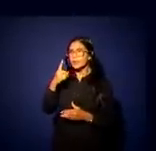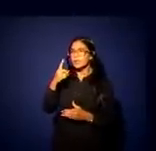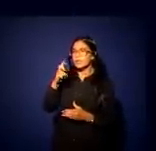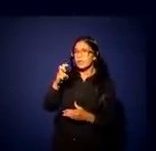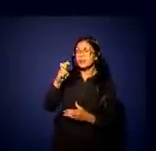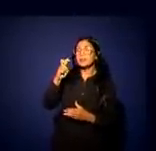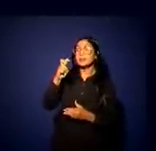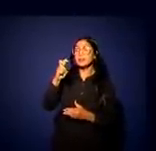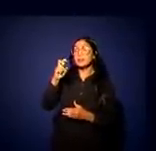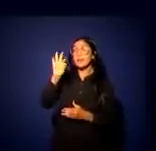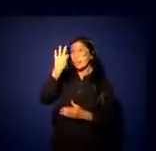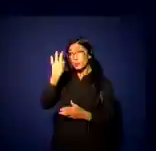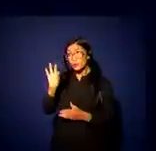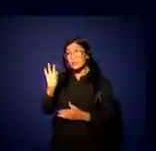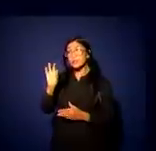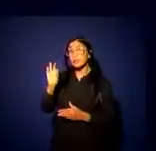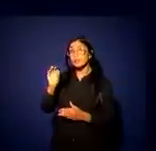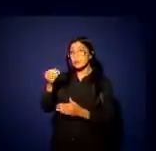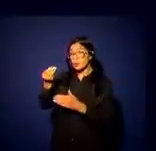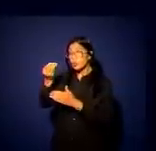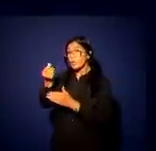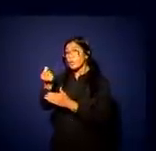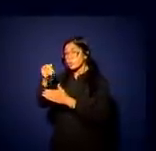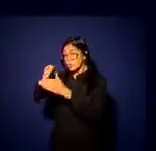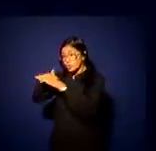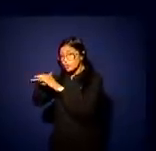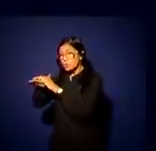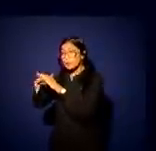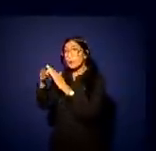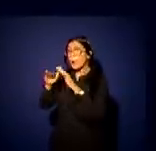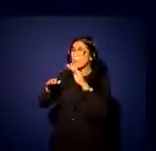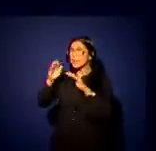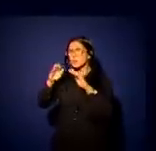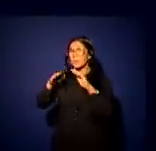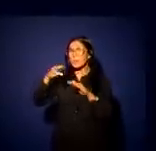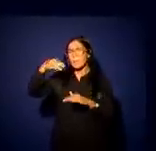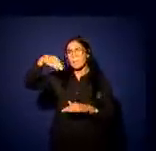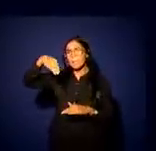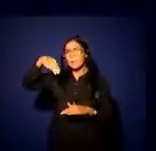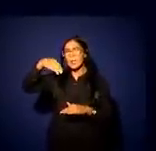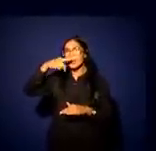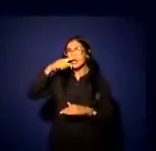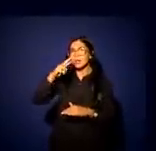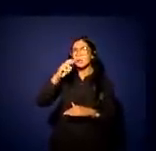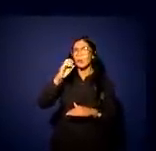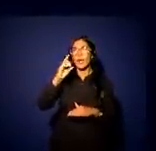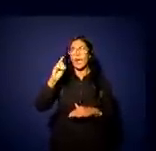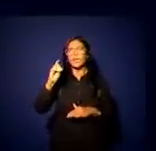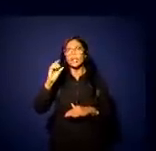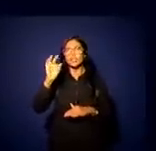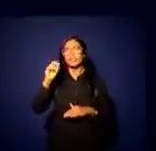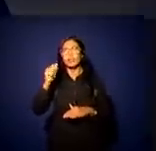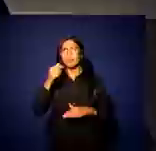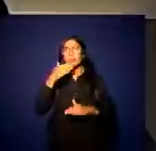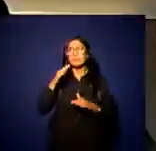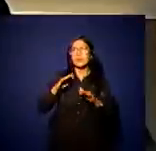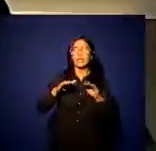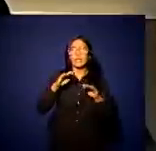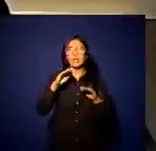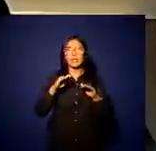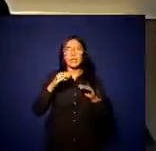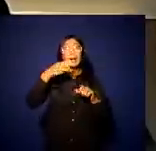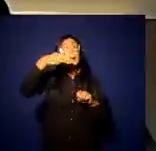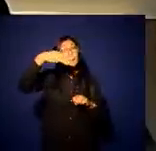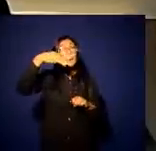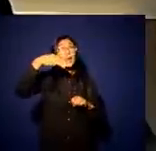de caixa que é uma posição uns em média e no headphone a gente tá aí perto do ponto